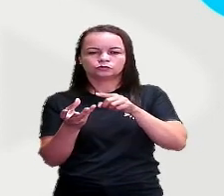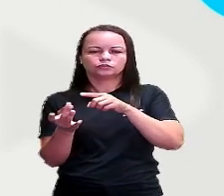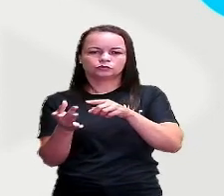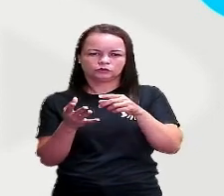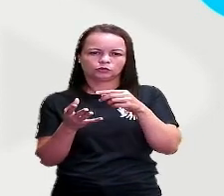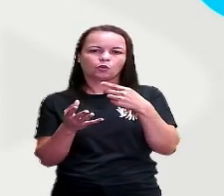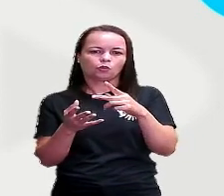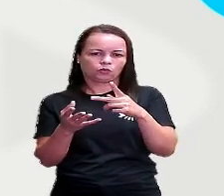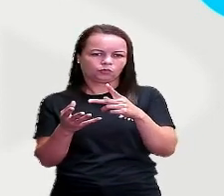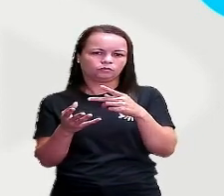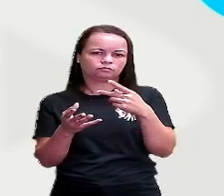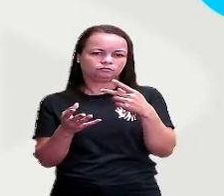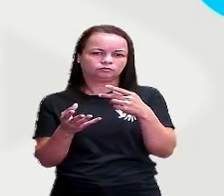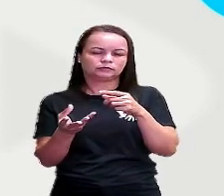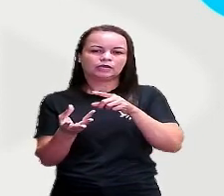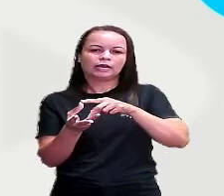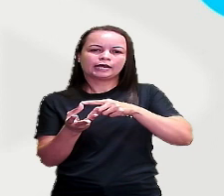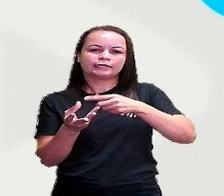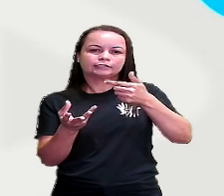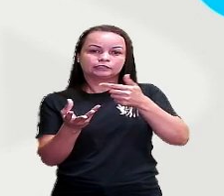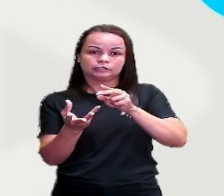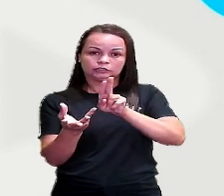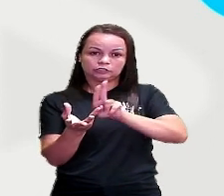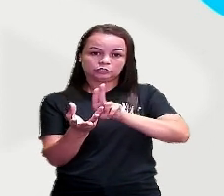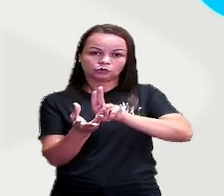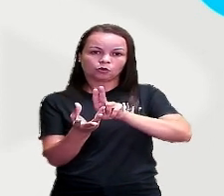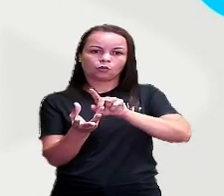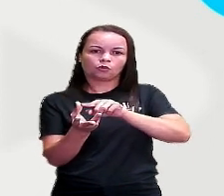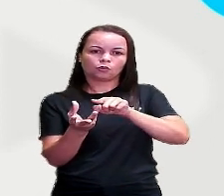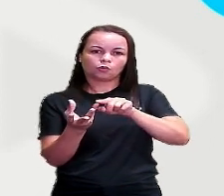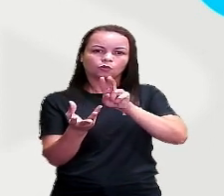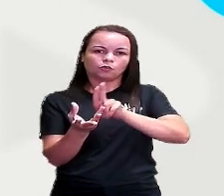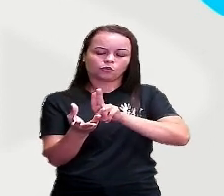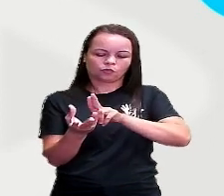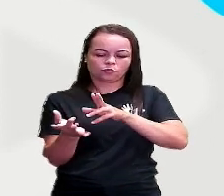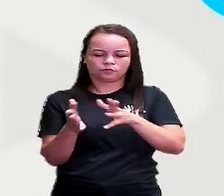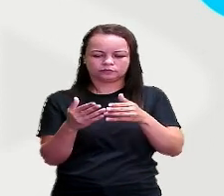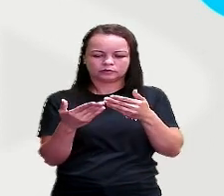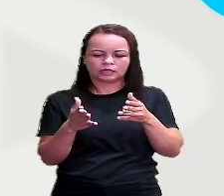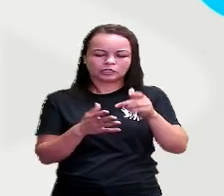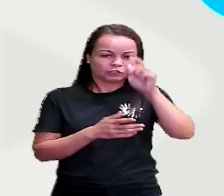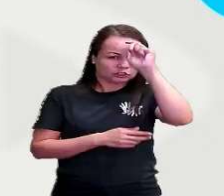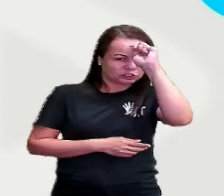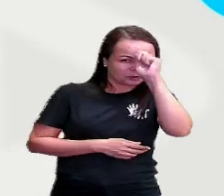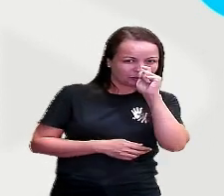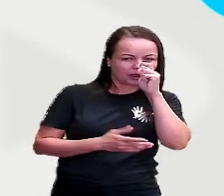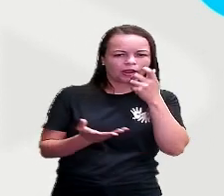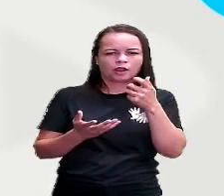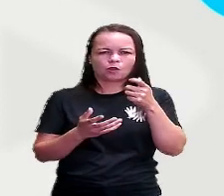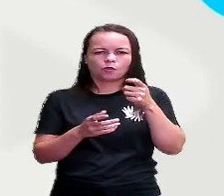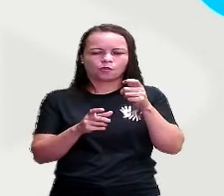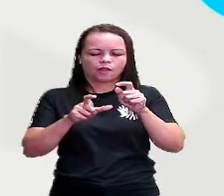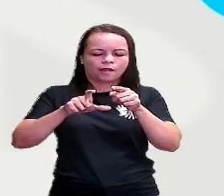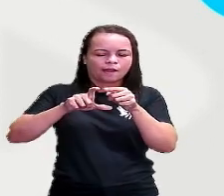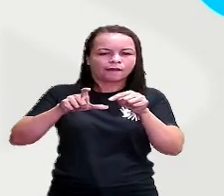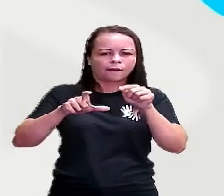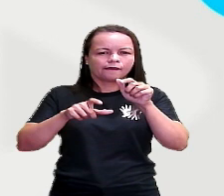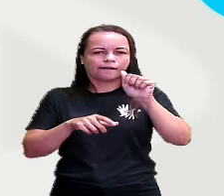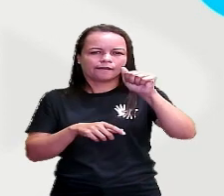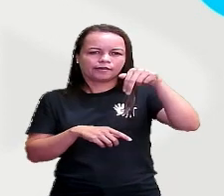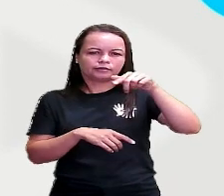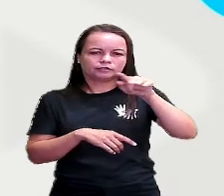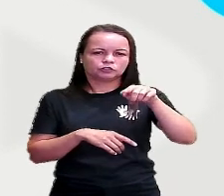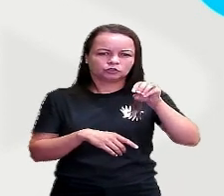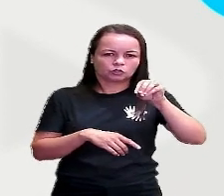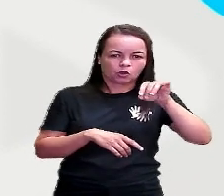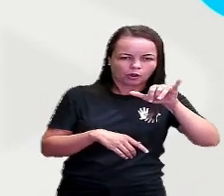separa, um ditongo. Então, chapéu, um ditongo aberto, ó. Anzol, anzóis e pastel,